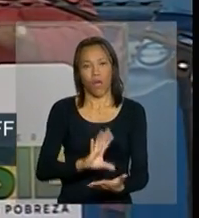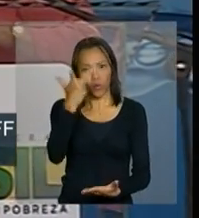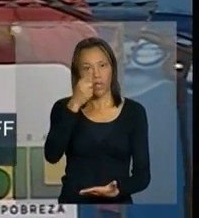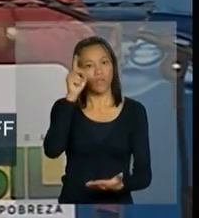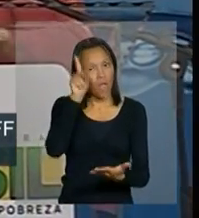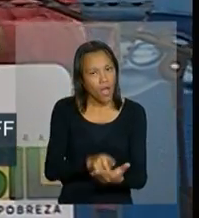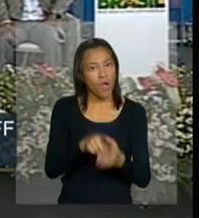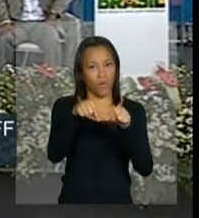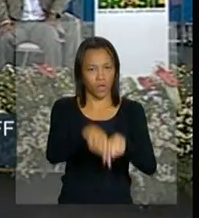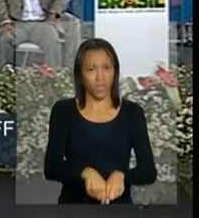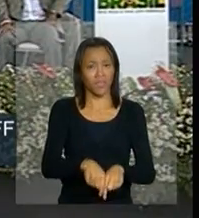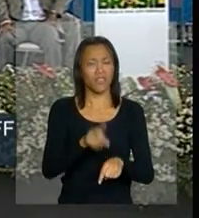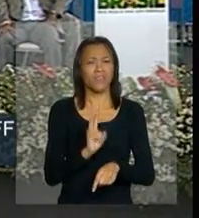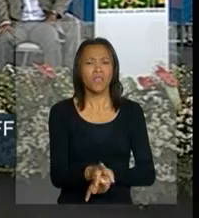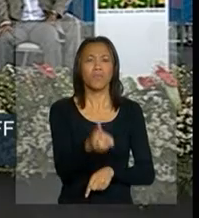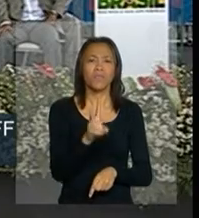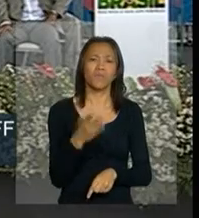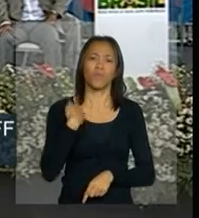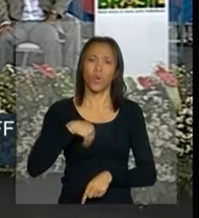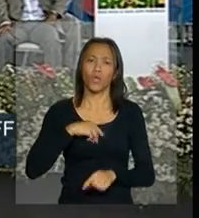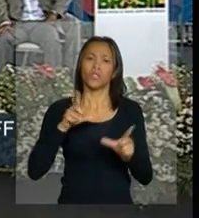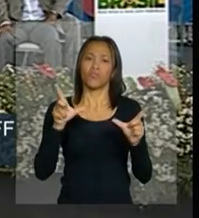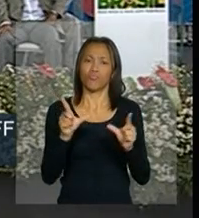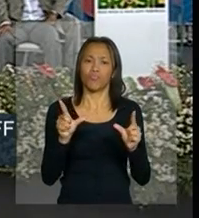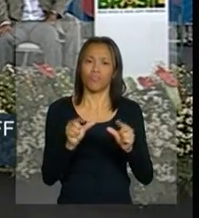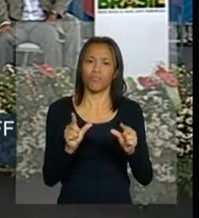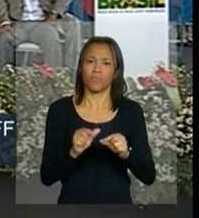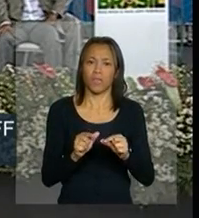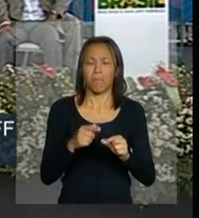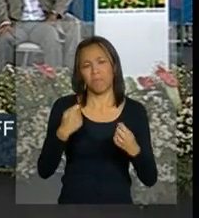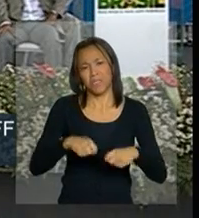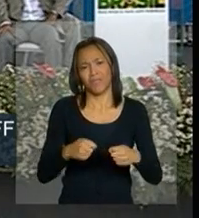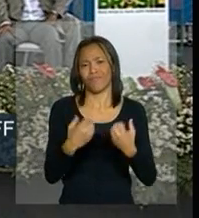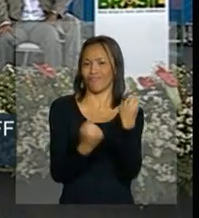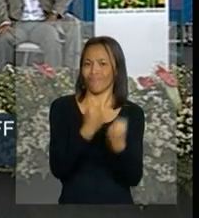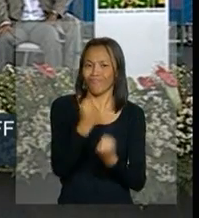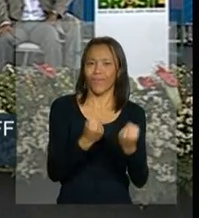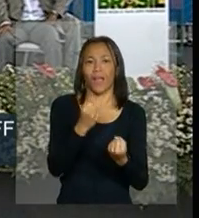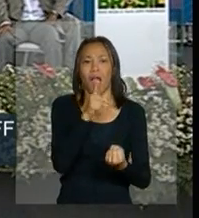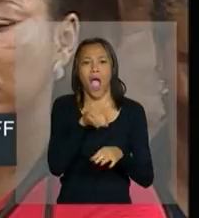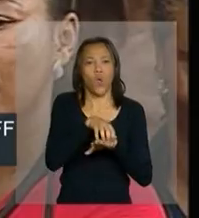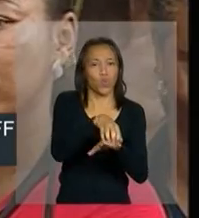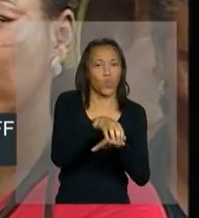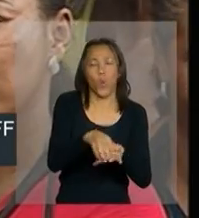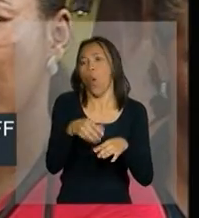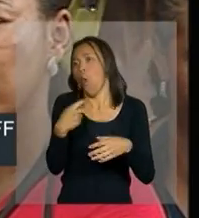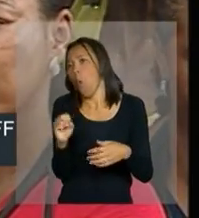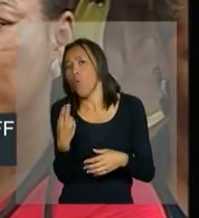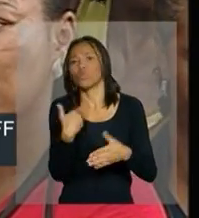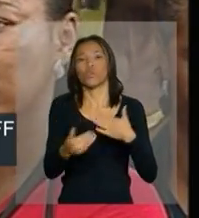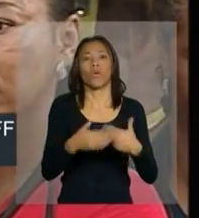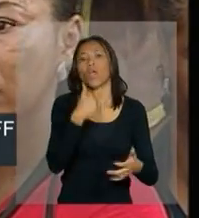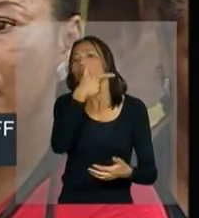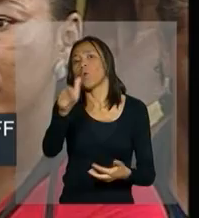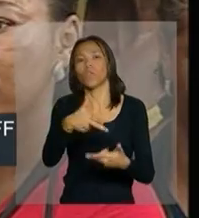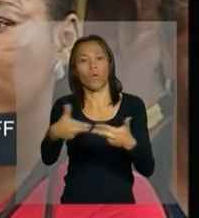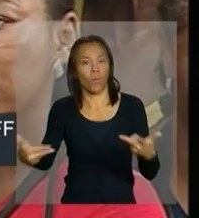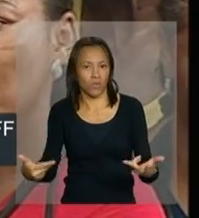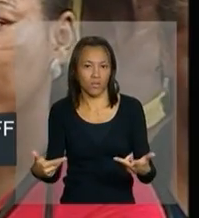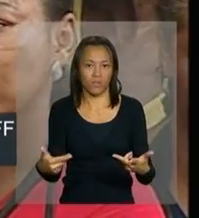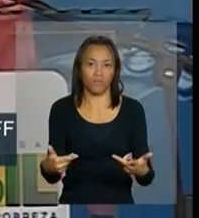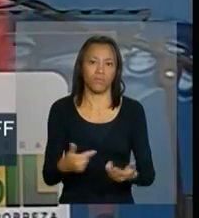cada vez menos nós precisemos de carros-pipas e de qualquer outro tipo de